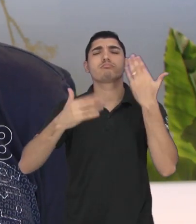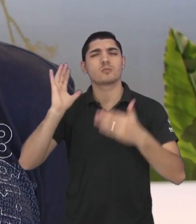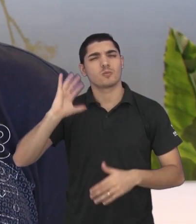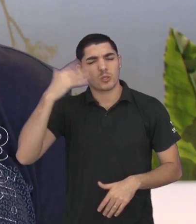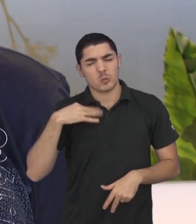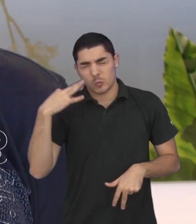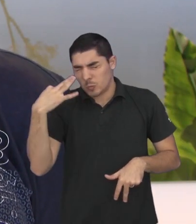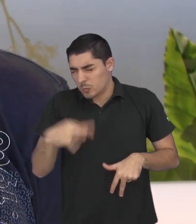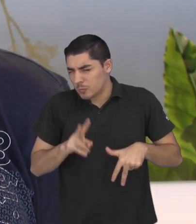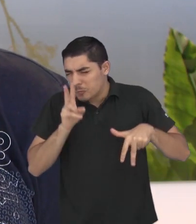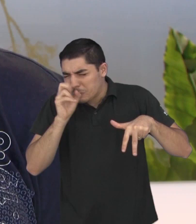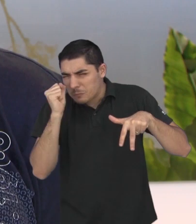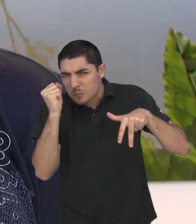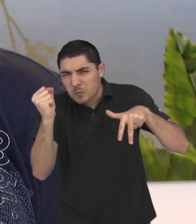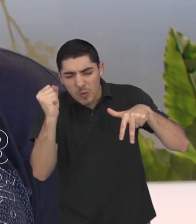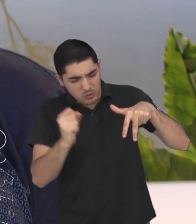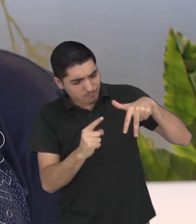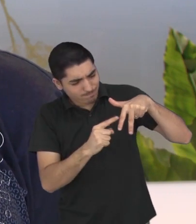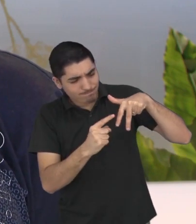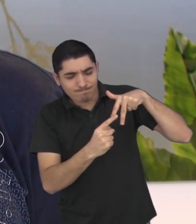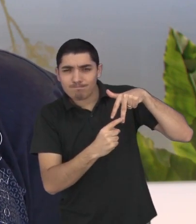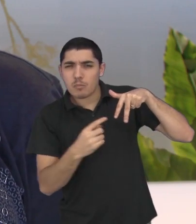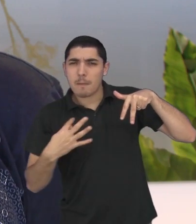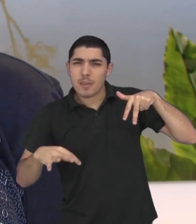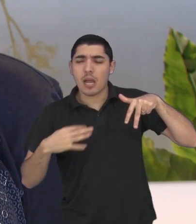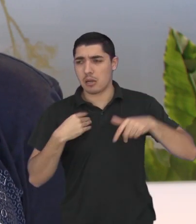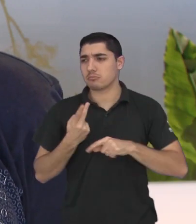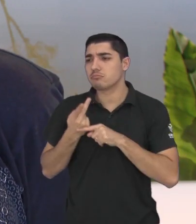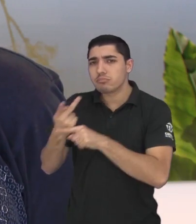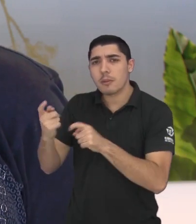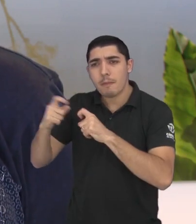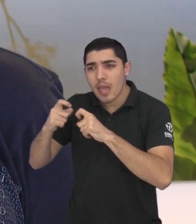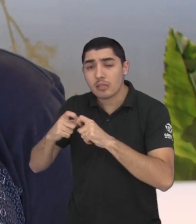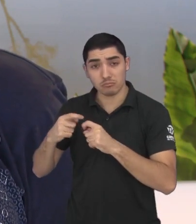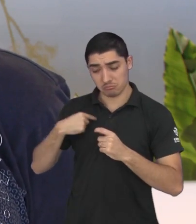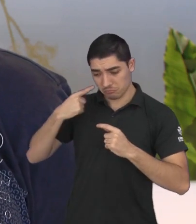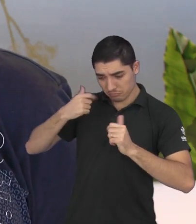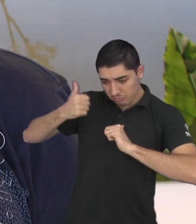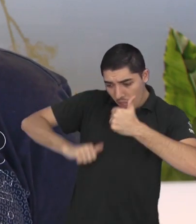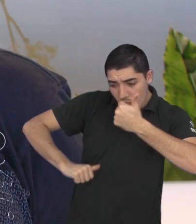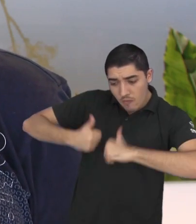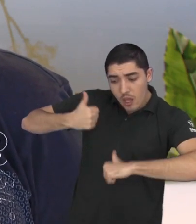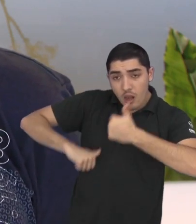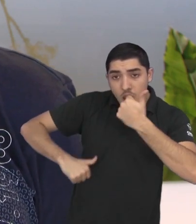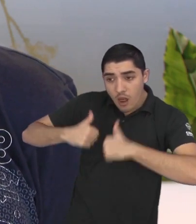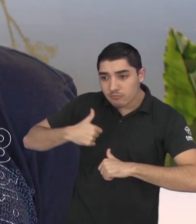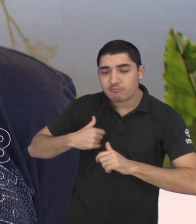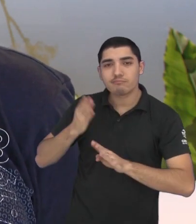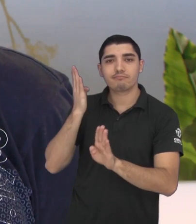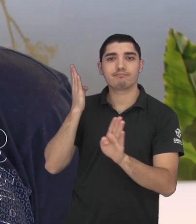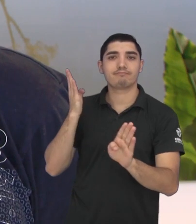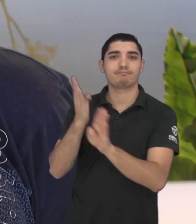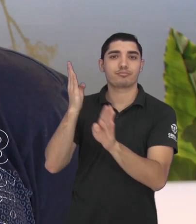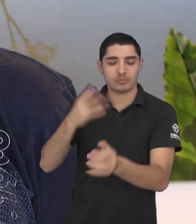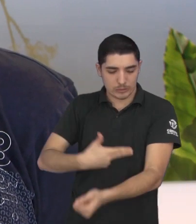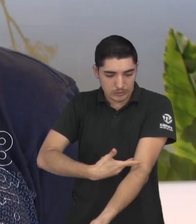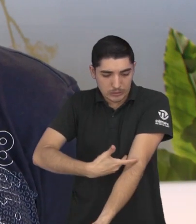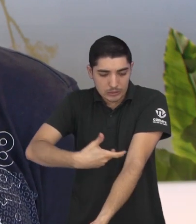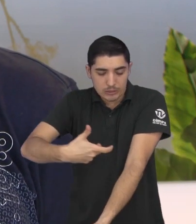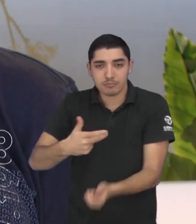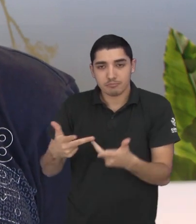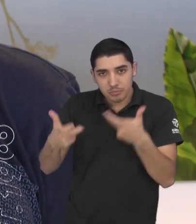conselheiros, para que esse serviço seja ampliado e atendido da melhor maneira possível. Mesmo ainda no começo do mandato, que